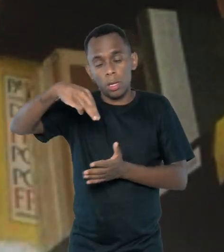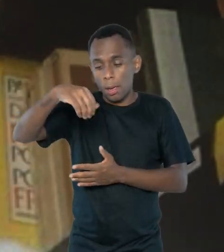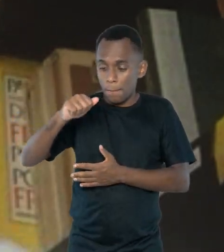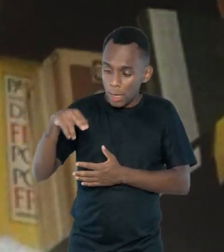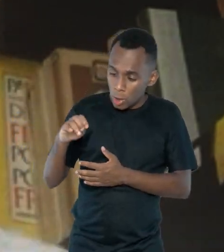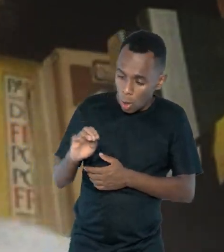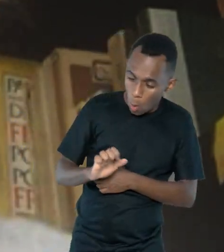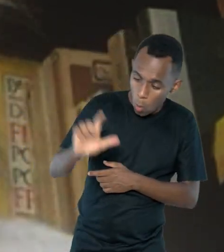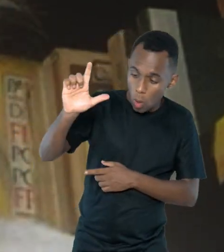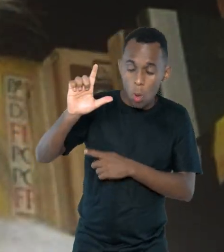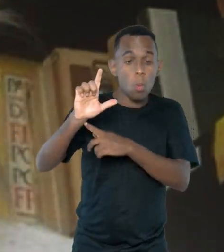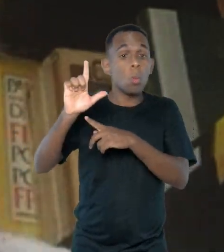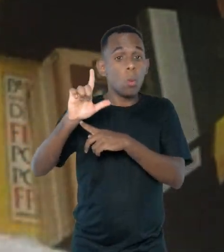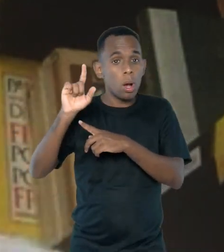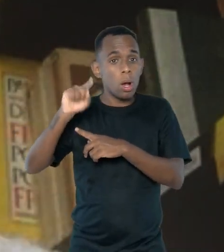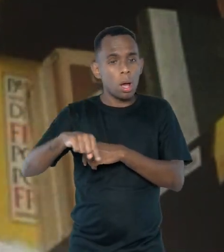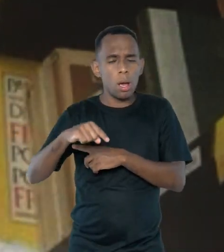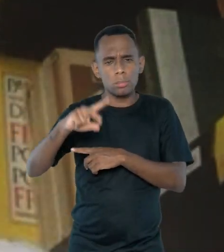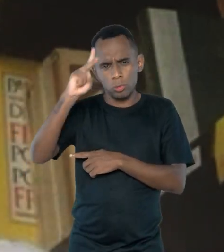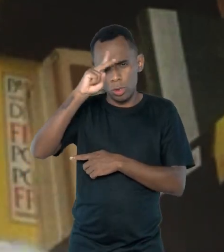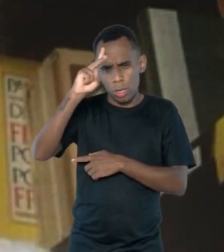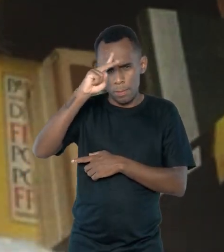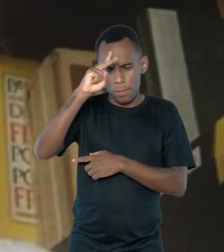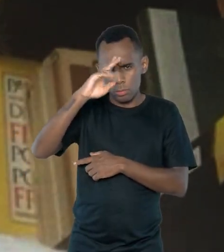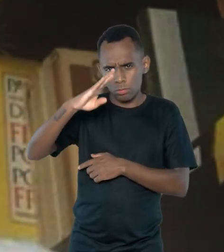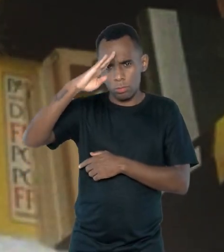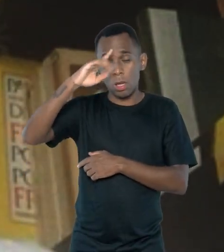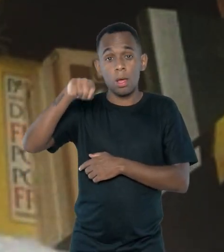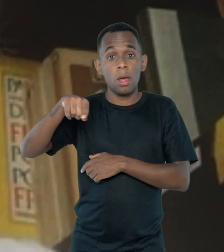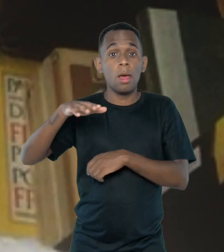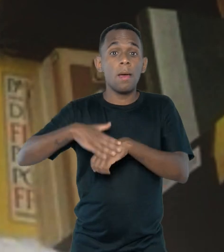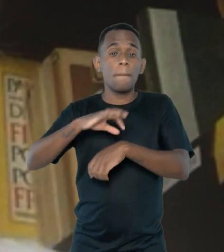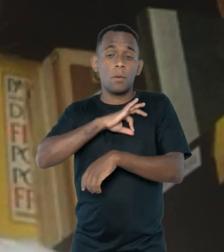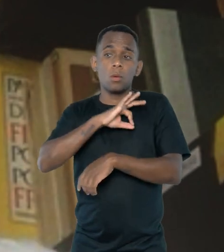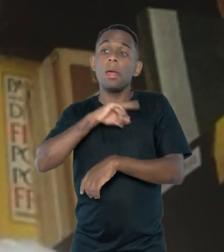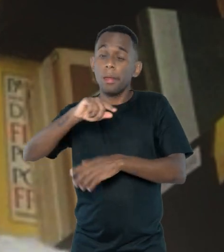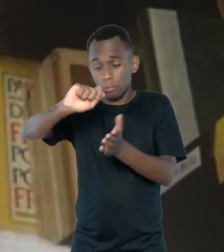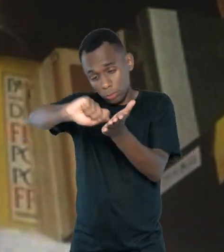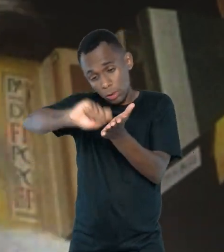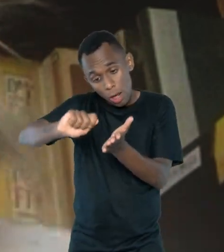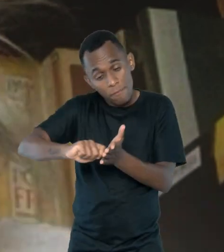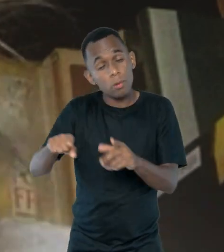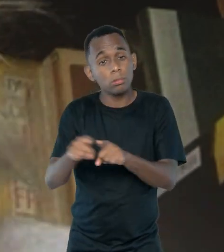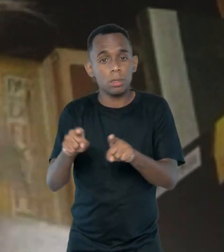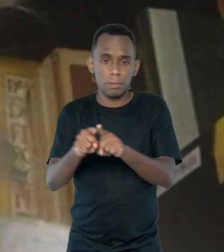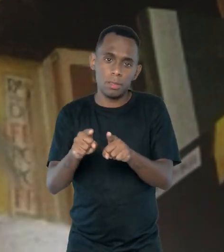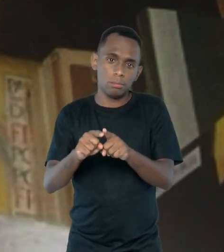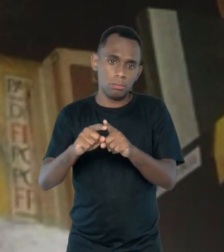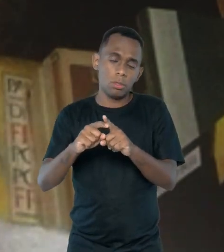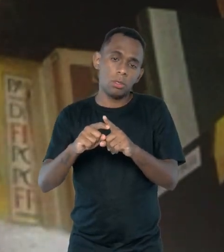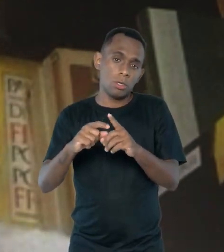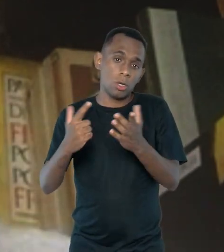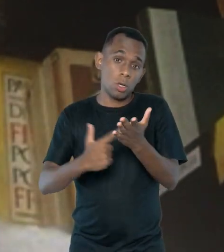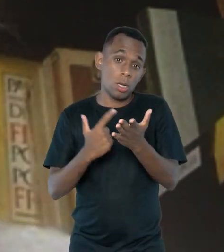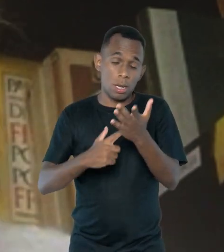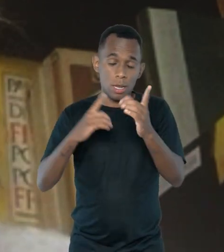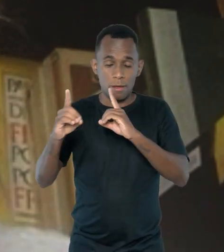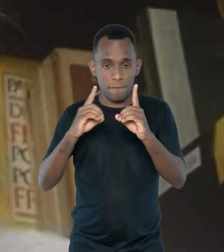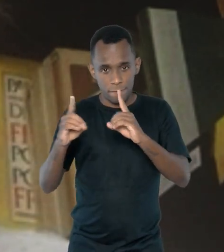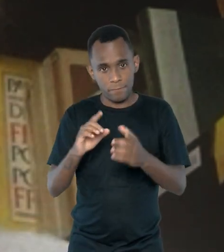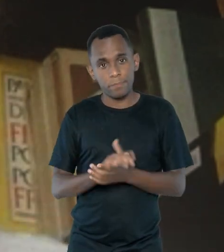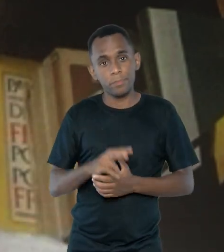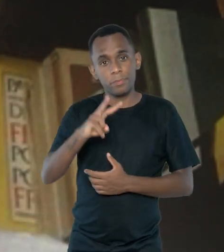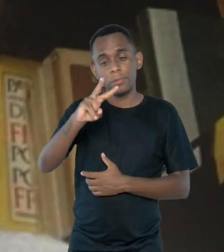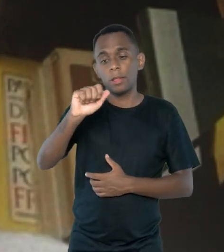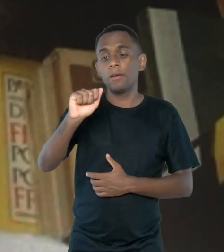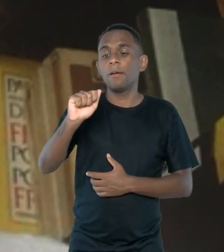Antônio de Almeida, do Memórias do Sargento de Milícias, ele foi autor de livro didático. O Vargas